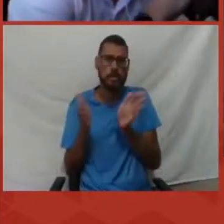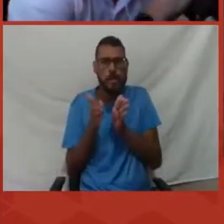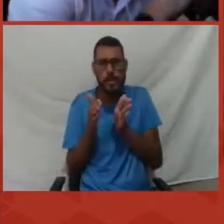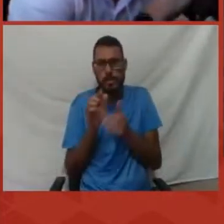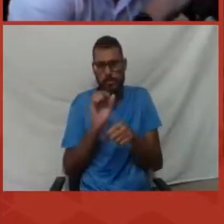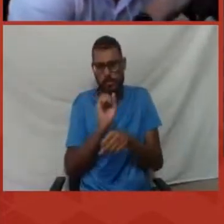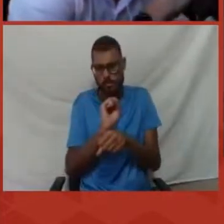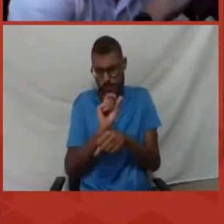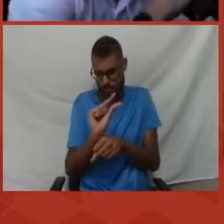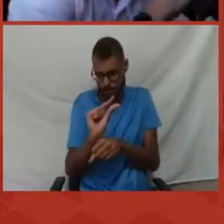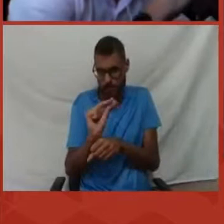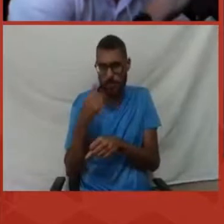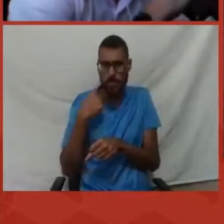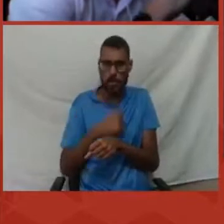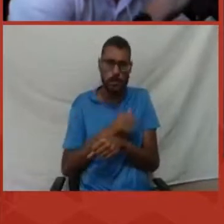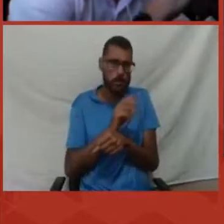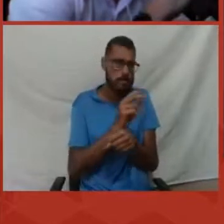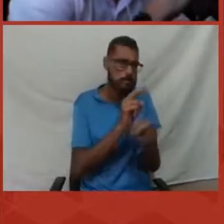grupos, certo?